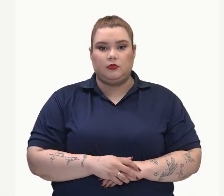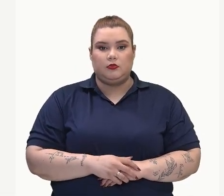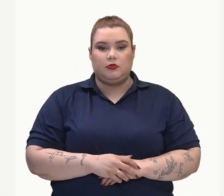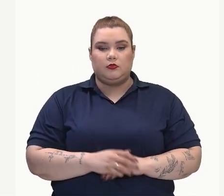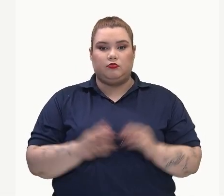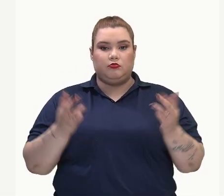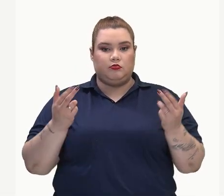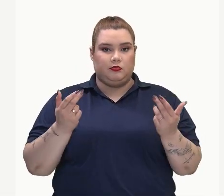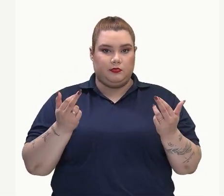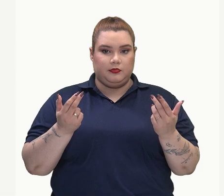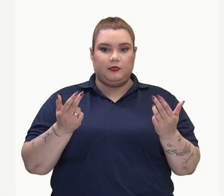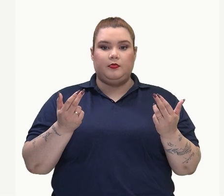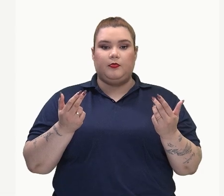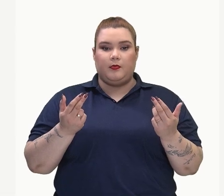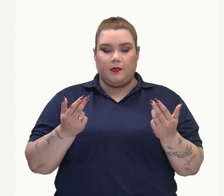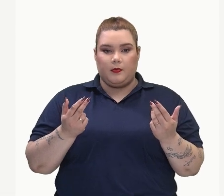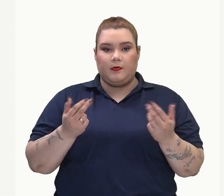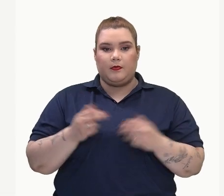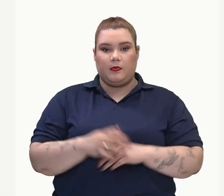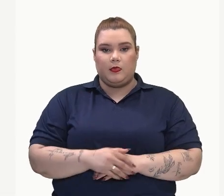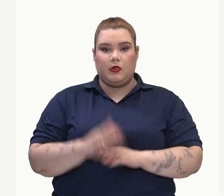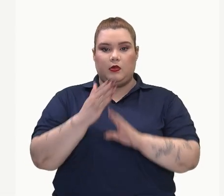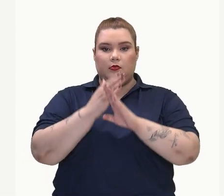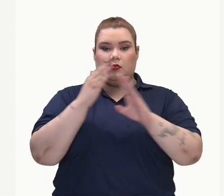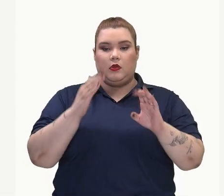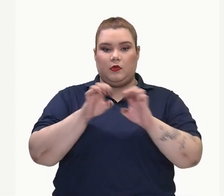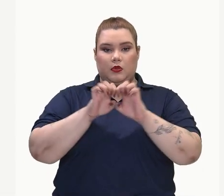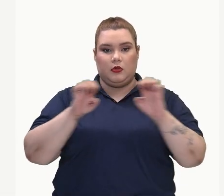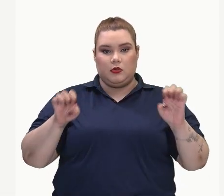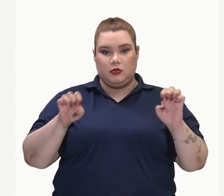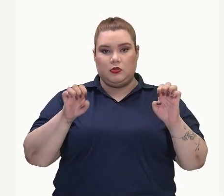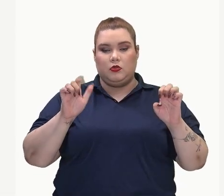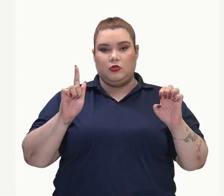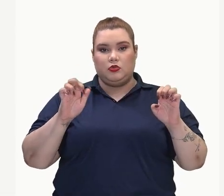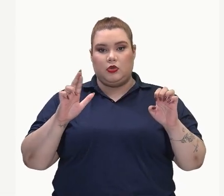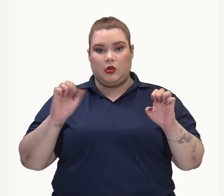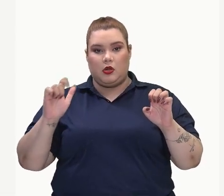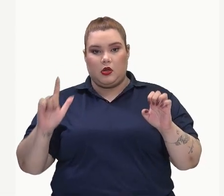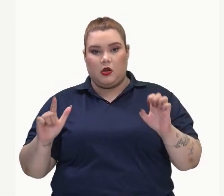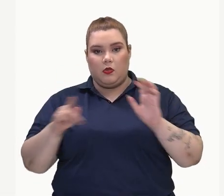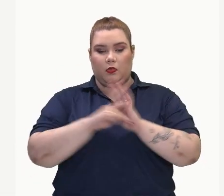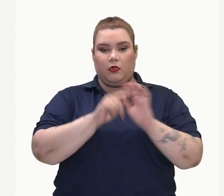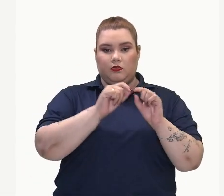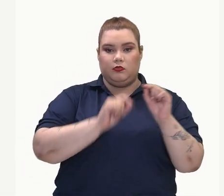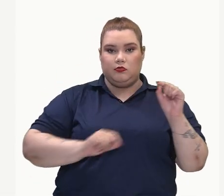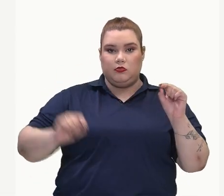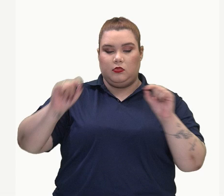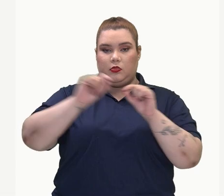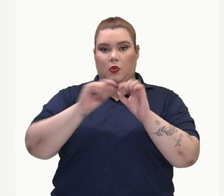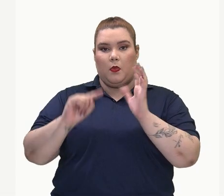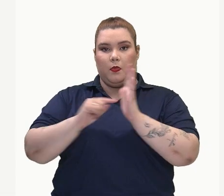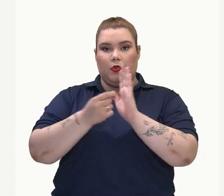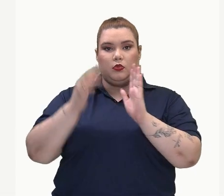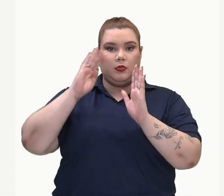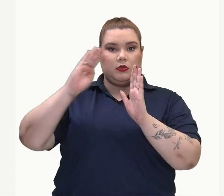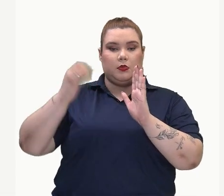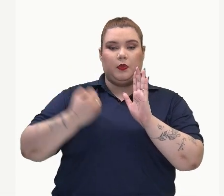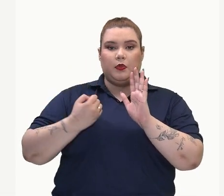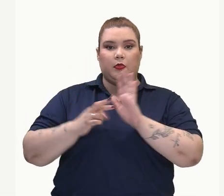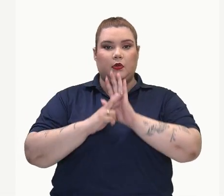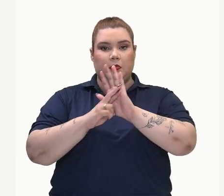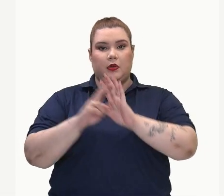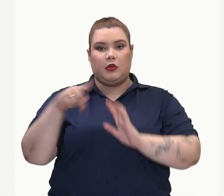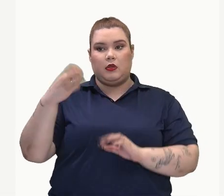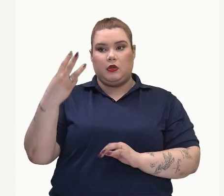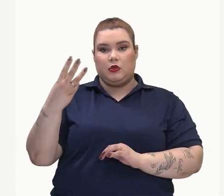a mesma situação, ó. Determinar a equação geral da circunferência, onde a coordenada do centro é 3 e 5 e o seu raio é